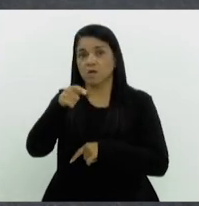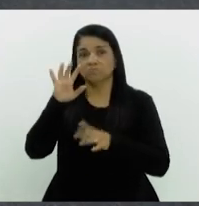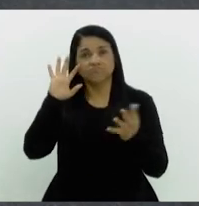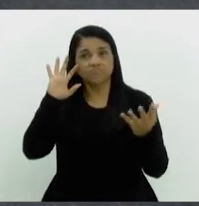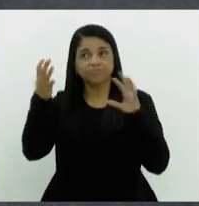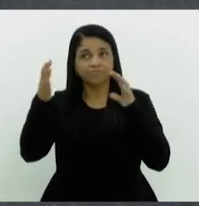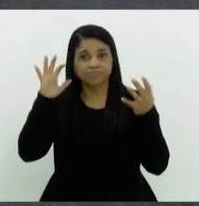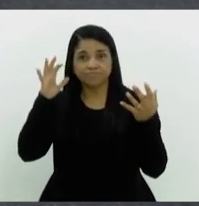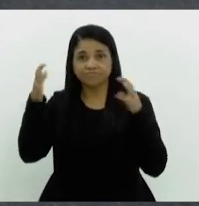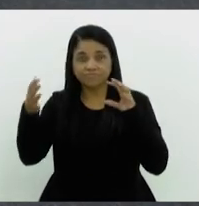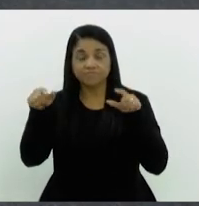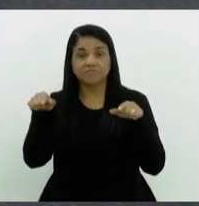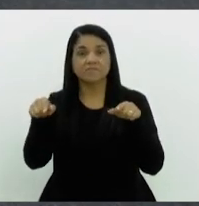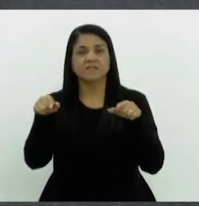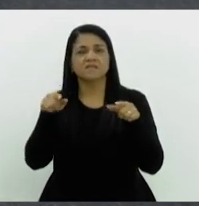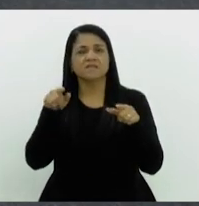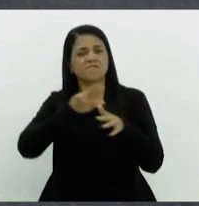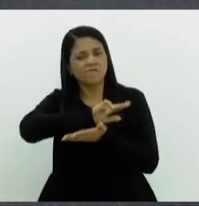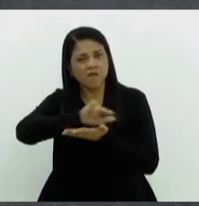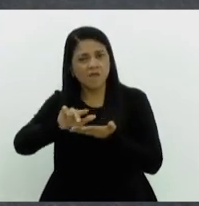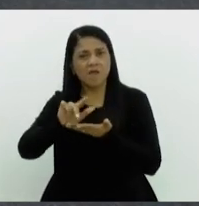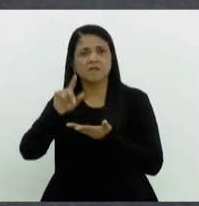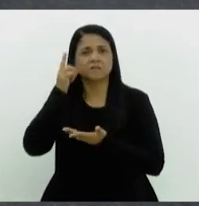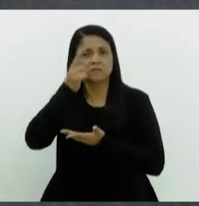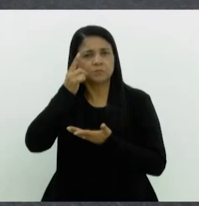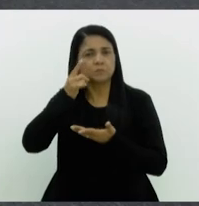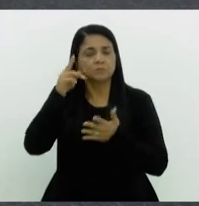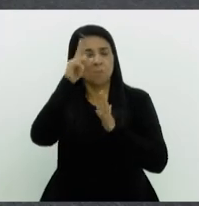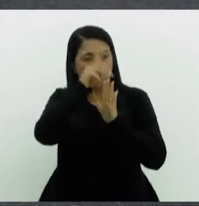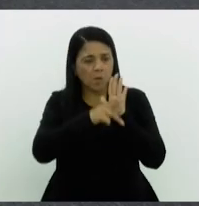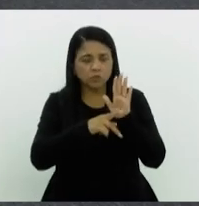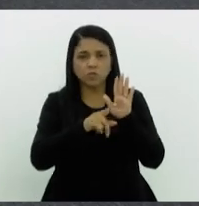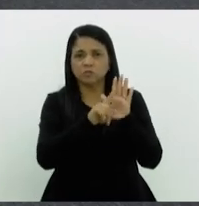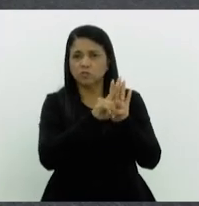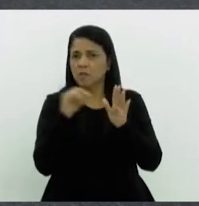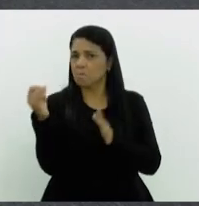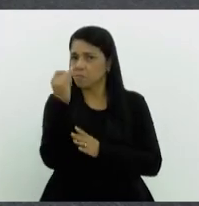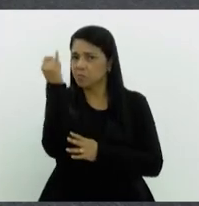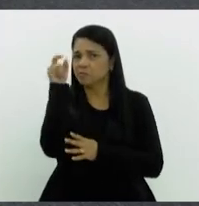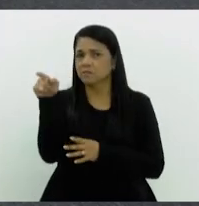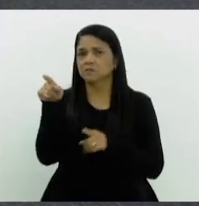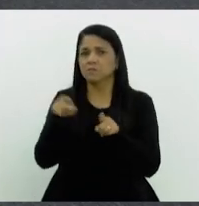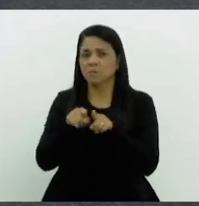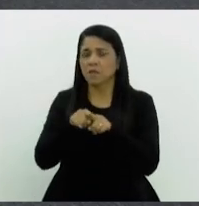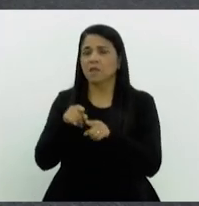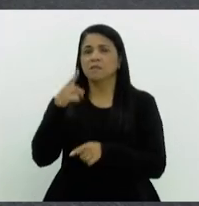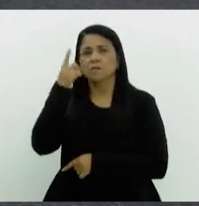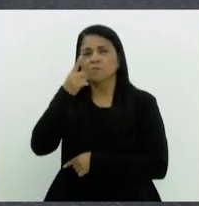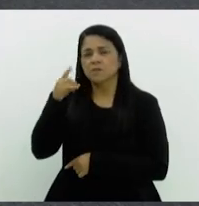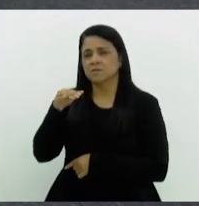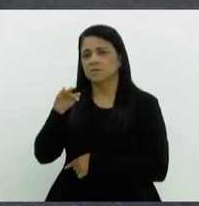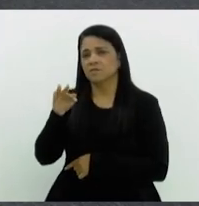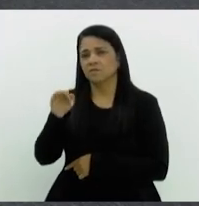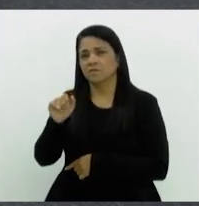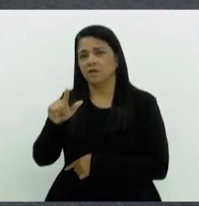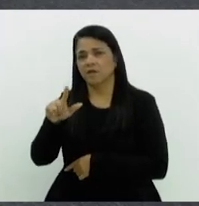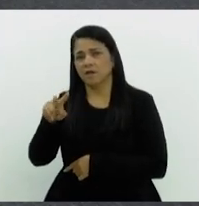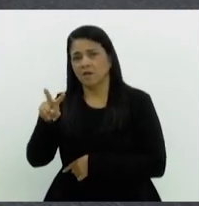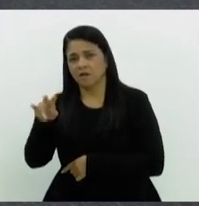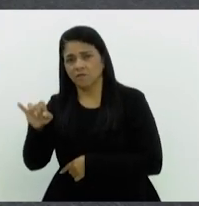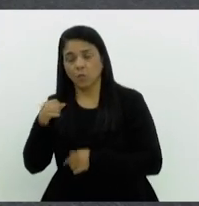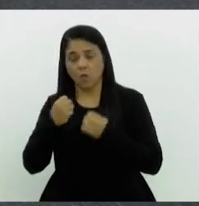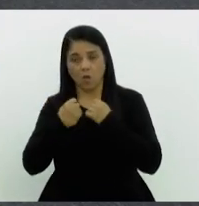Vários deputados têm aqui projetos importantes sobre isso. Fizemos com o deputado Serafini, há pouco tempo, uma